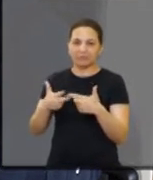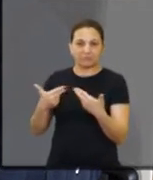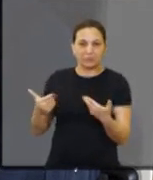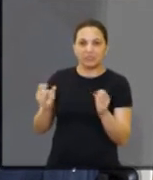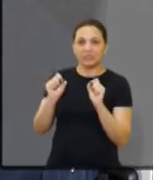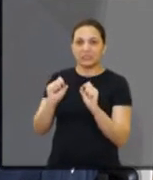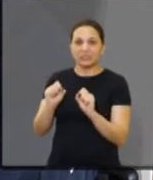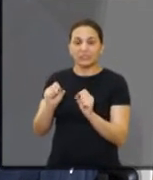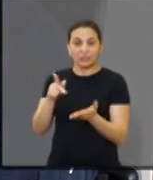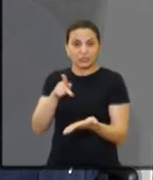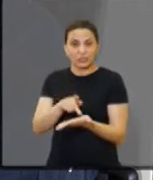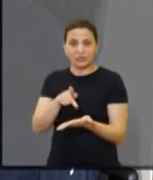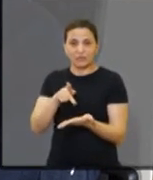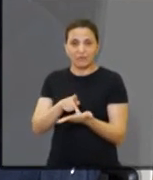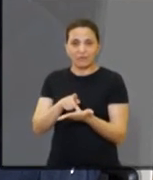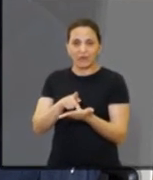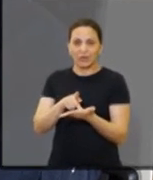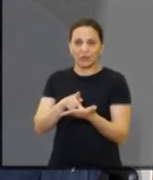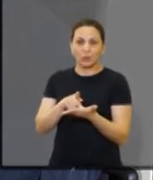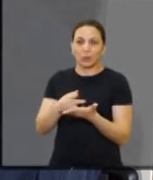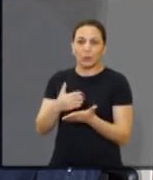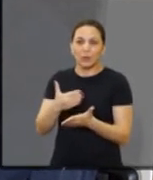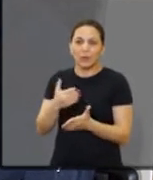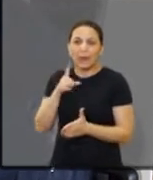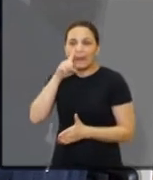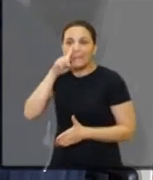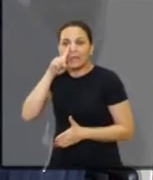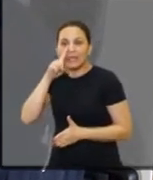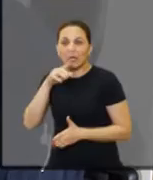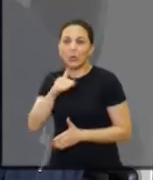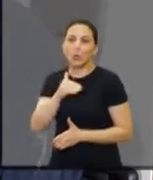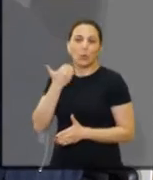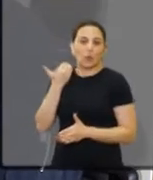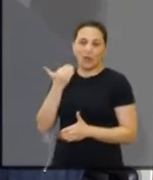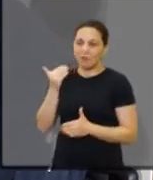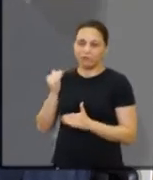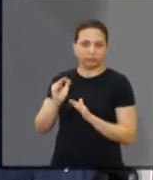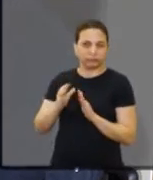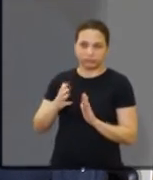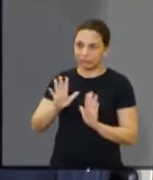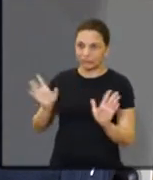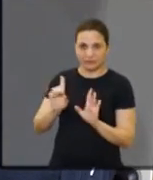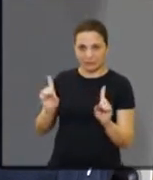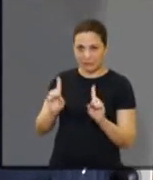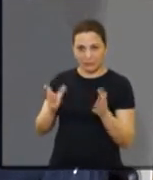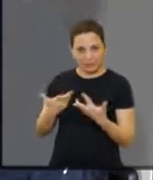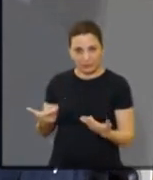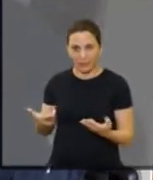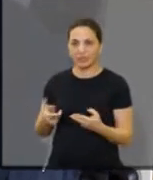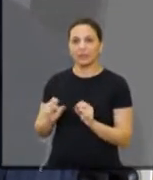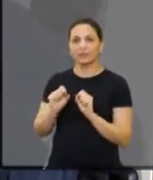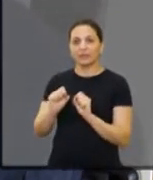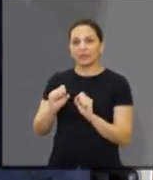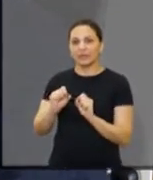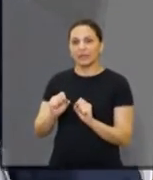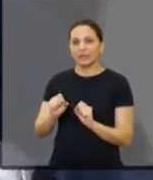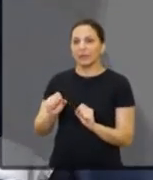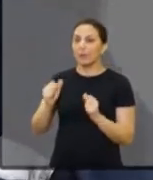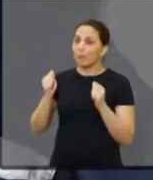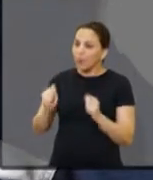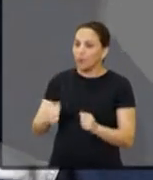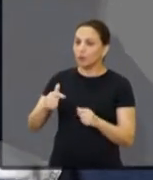assim que que realmente não estão levando a pessoa a um risco e que por meios próprios pode chegar a um entendimento